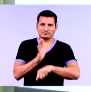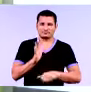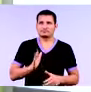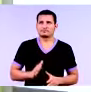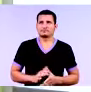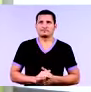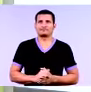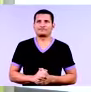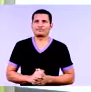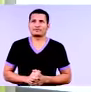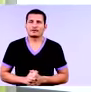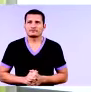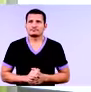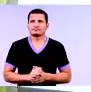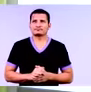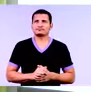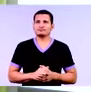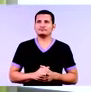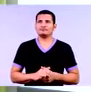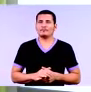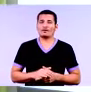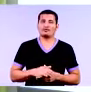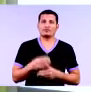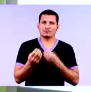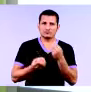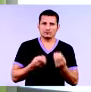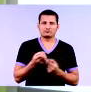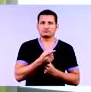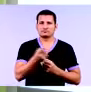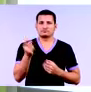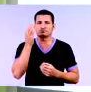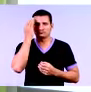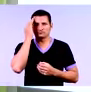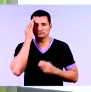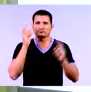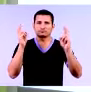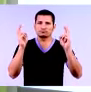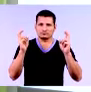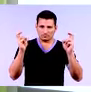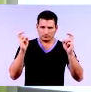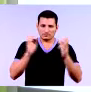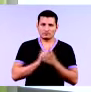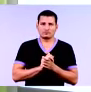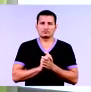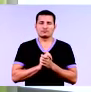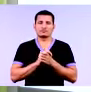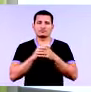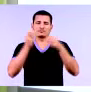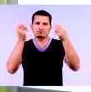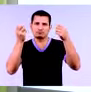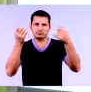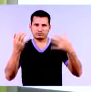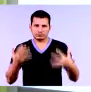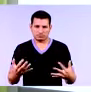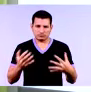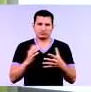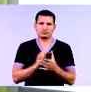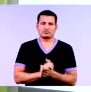Como vocês entenderam os temas que foram tratados, as questões aí elas